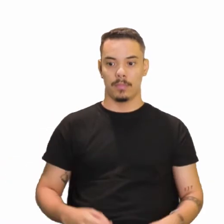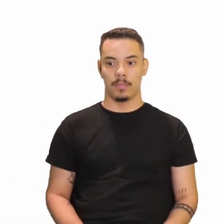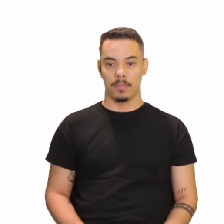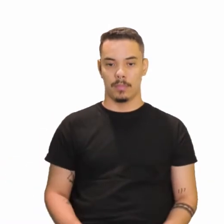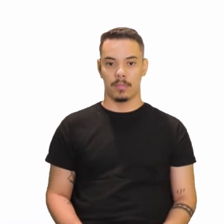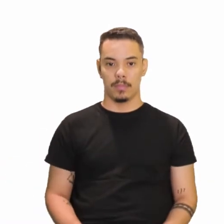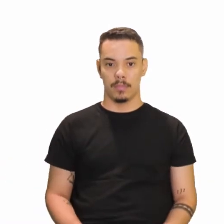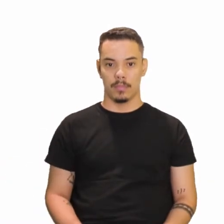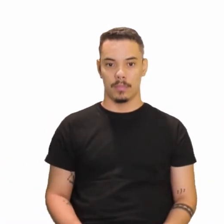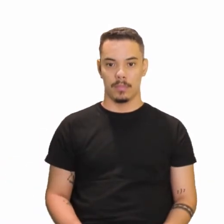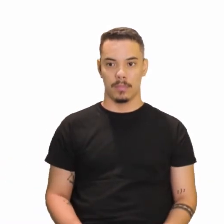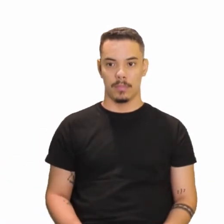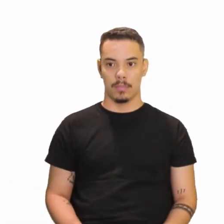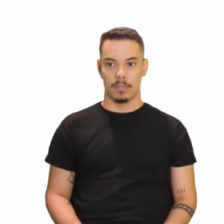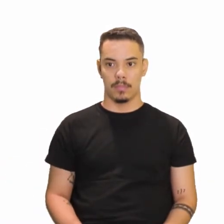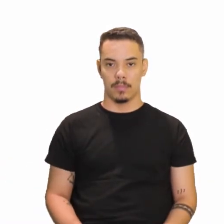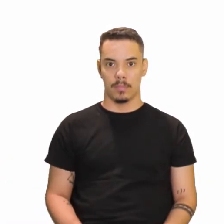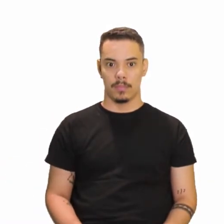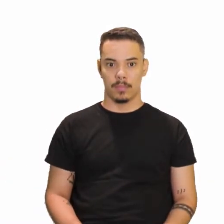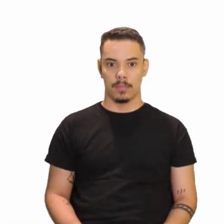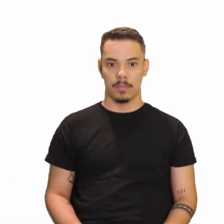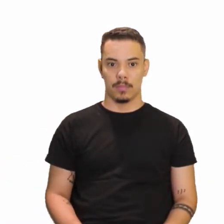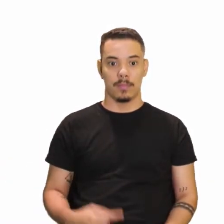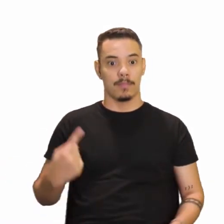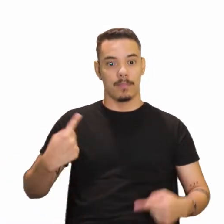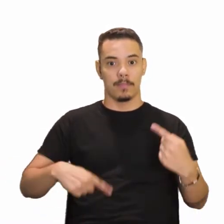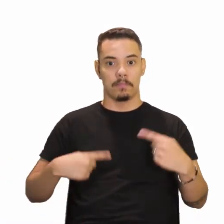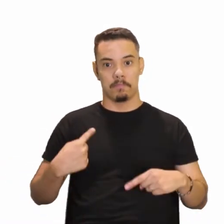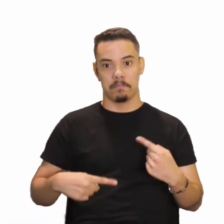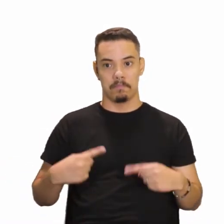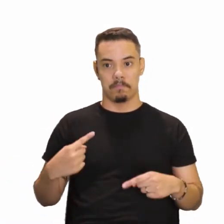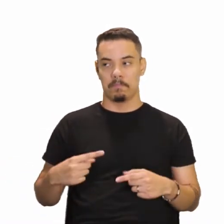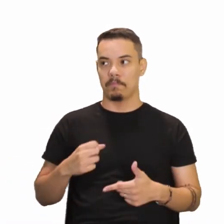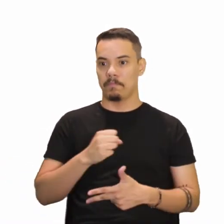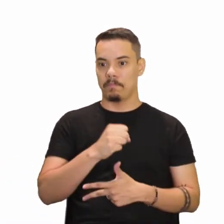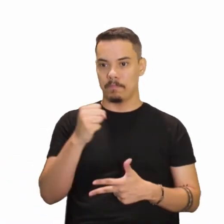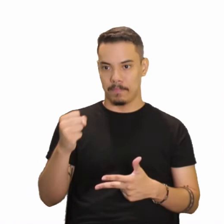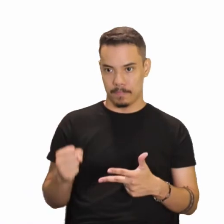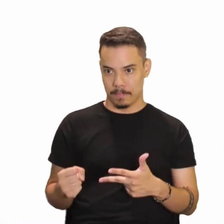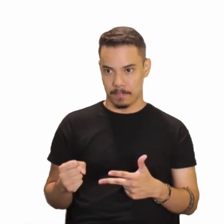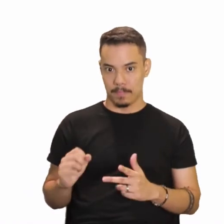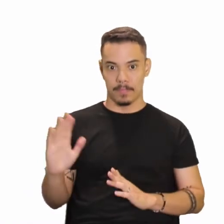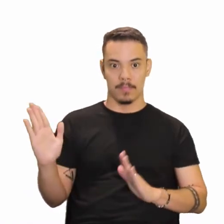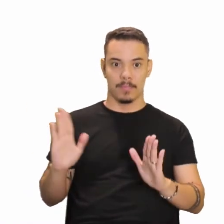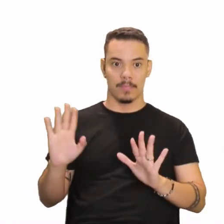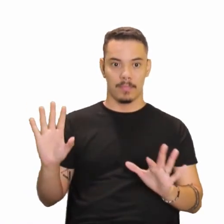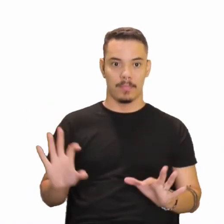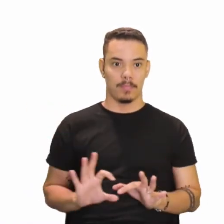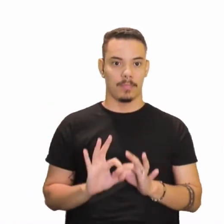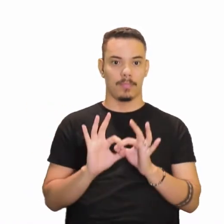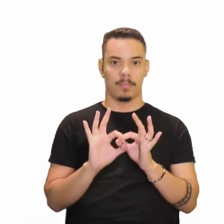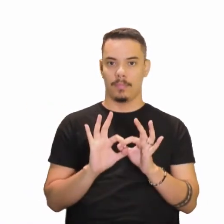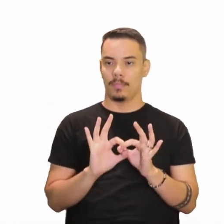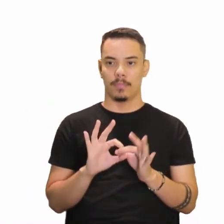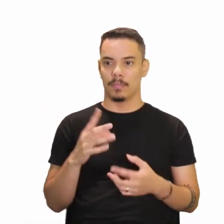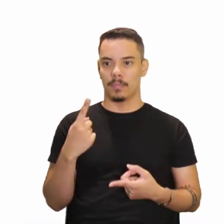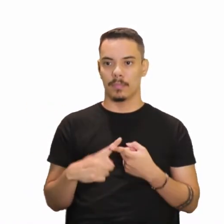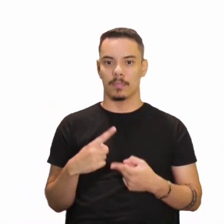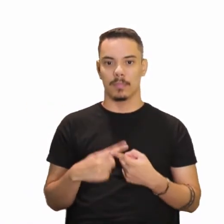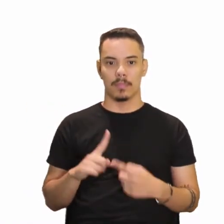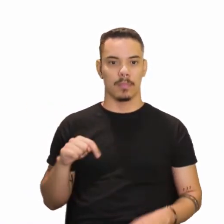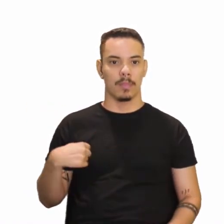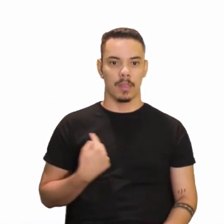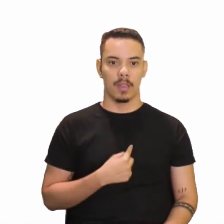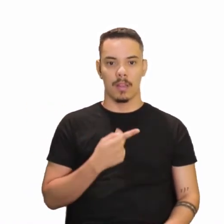de poder público vamos dizer assim política entendeu época das Alianças Por que que a gente fala assim da questão política